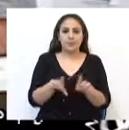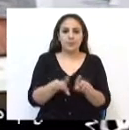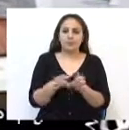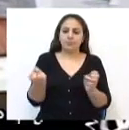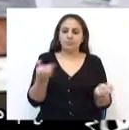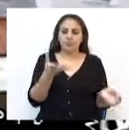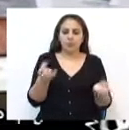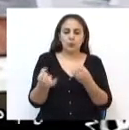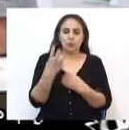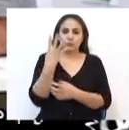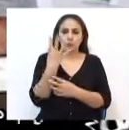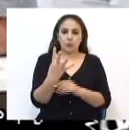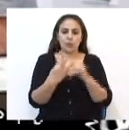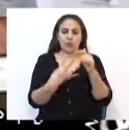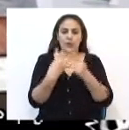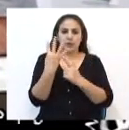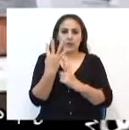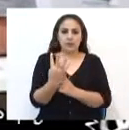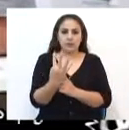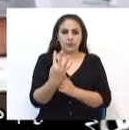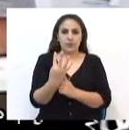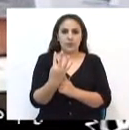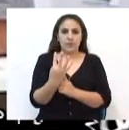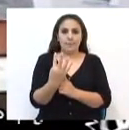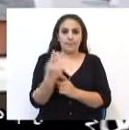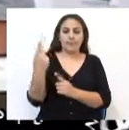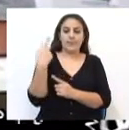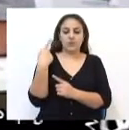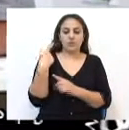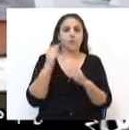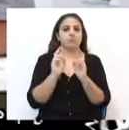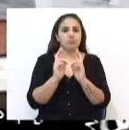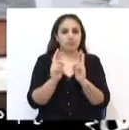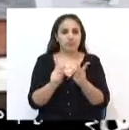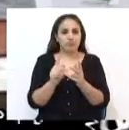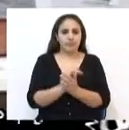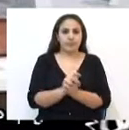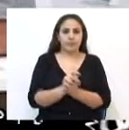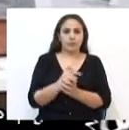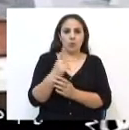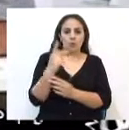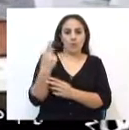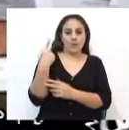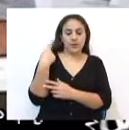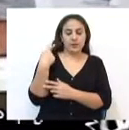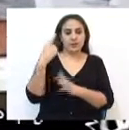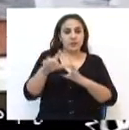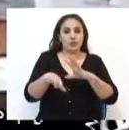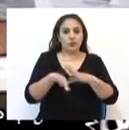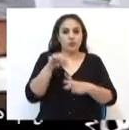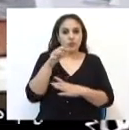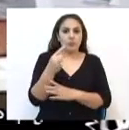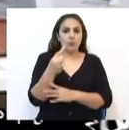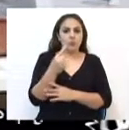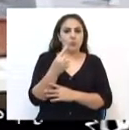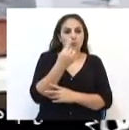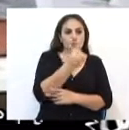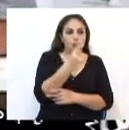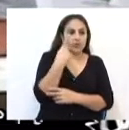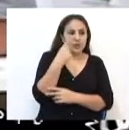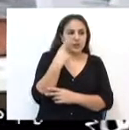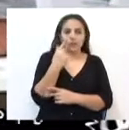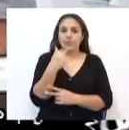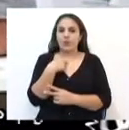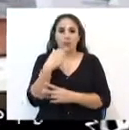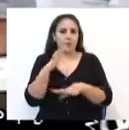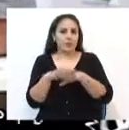4 presidentes diferentes, de 4 partidos diferentes. O partido que eleger um vereador A no primeiro ano, ele